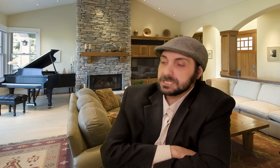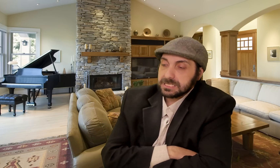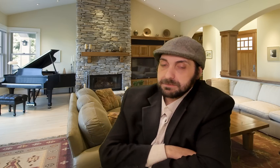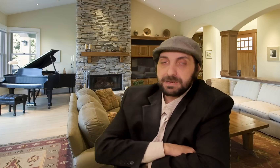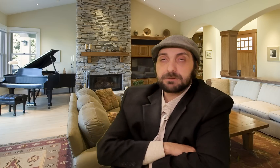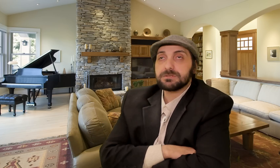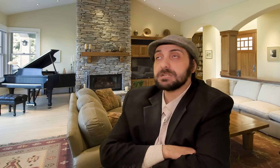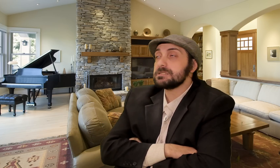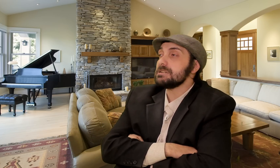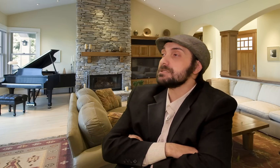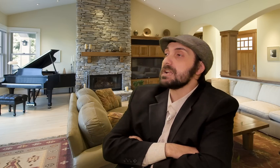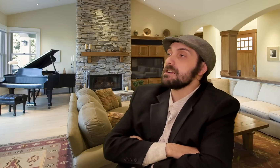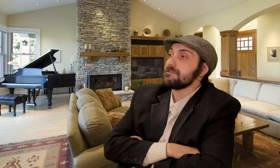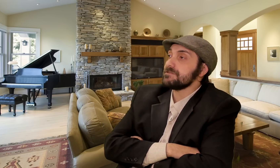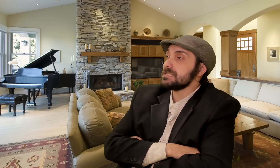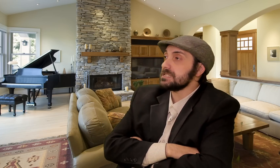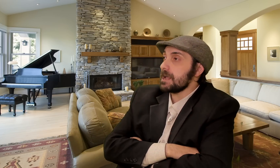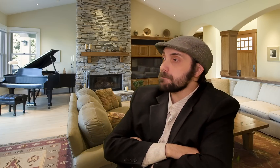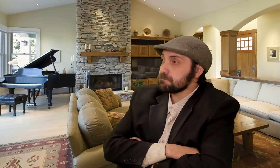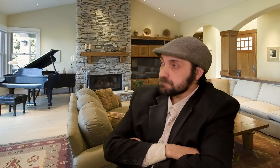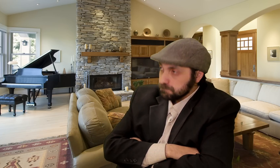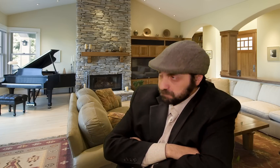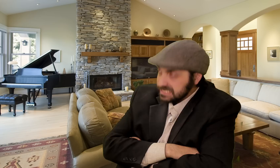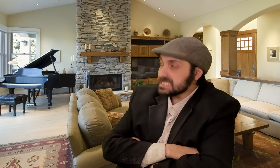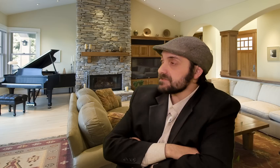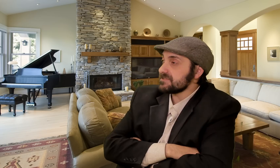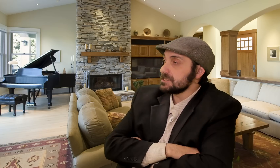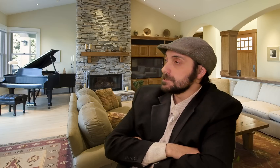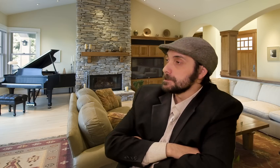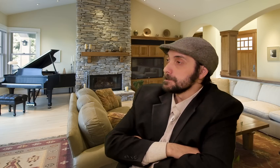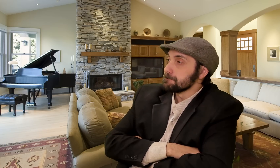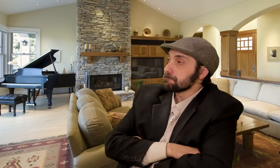você tá me perguntando se você não está perto